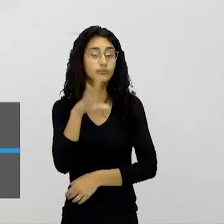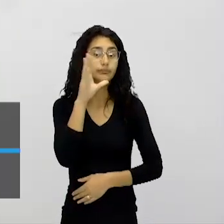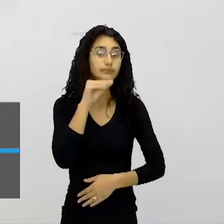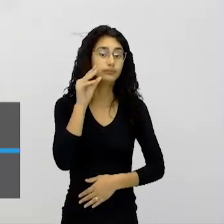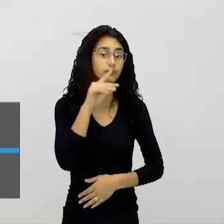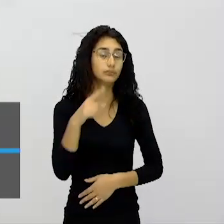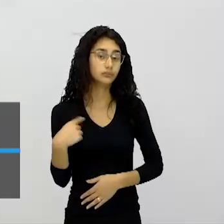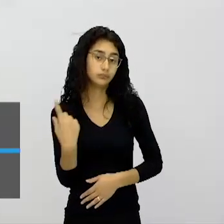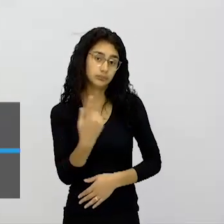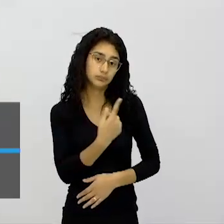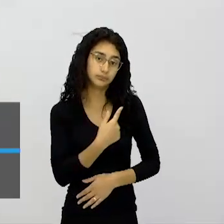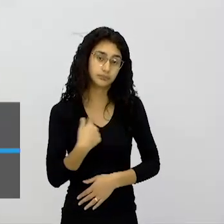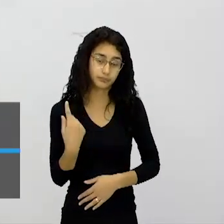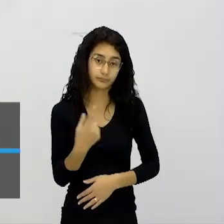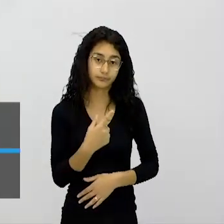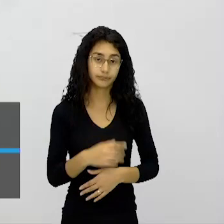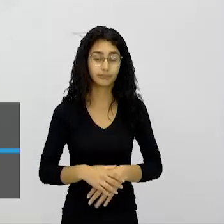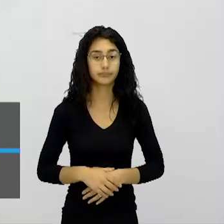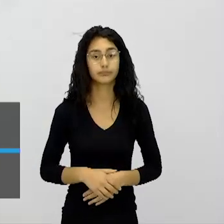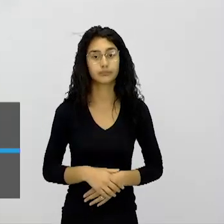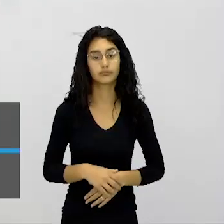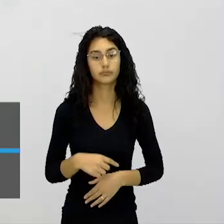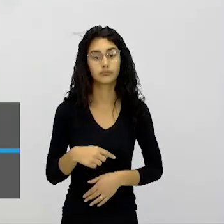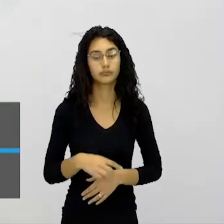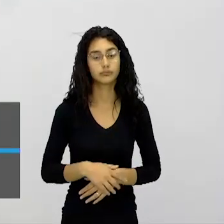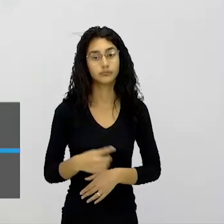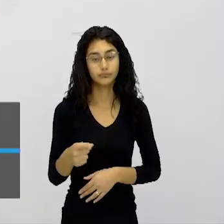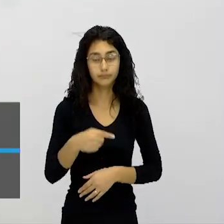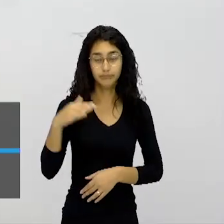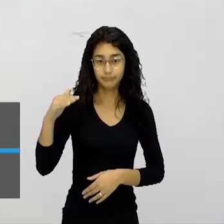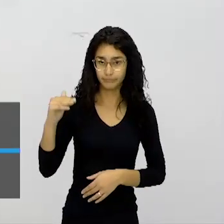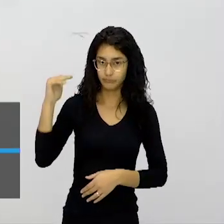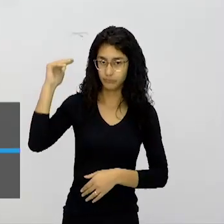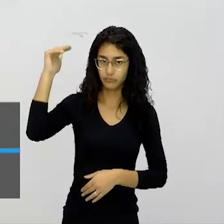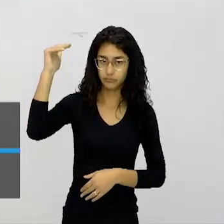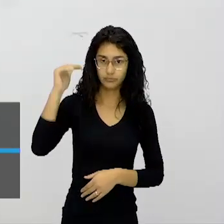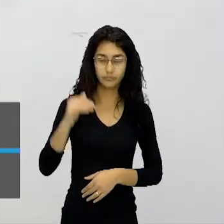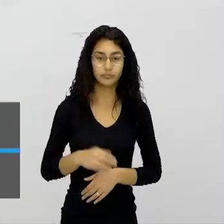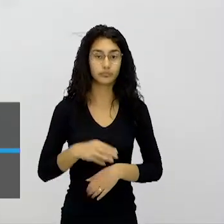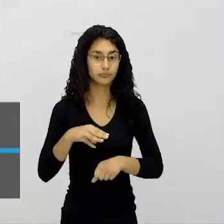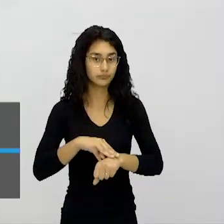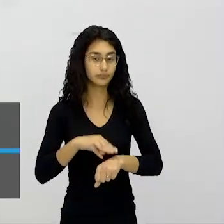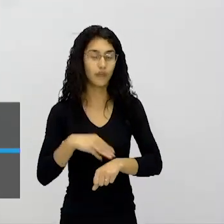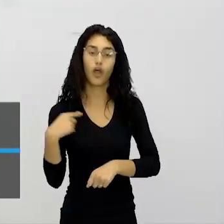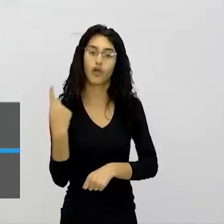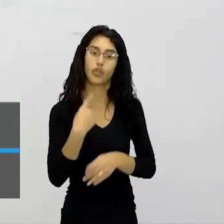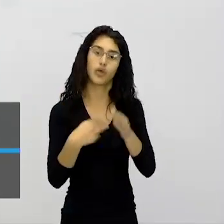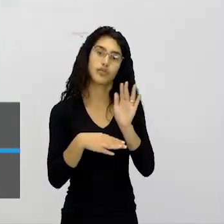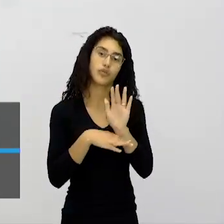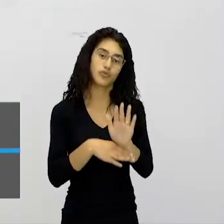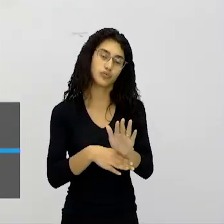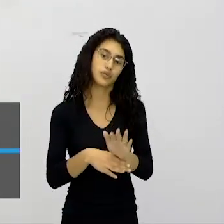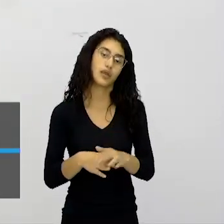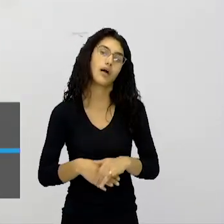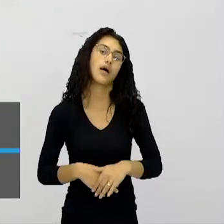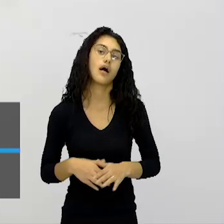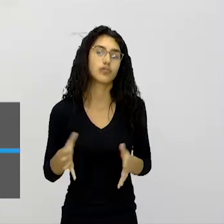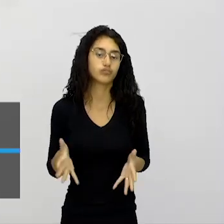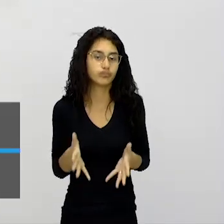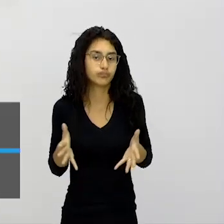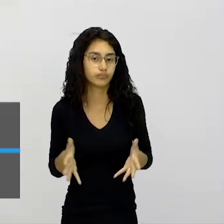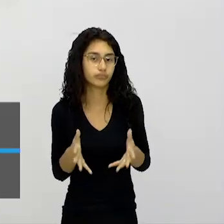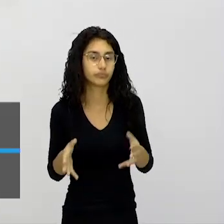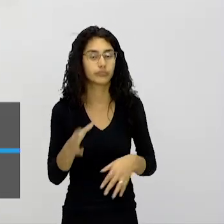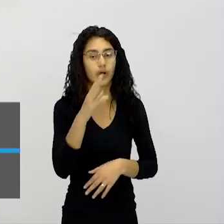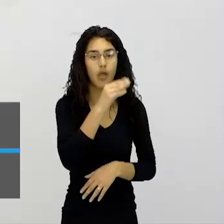dessa insegurança, a gente é o adulto da relação, cabe a nós, né, cultivar esse otimismo,